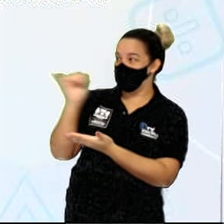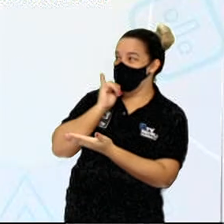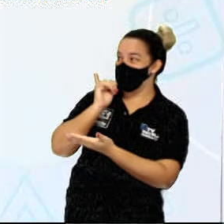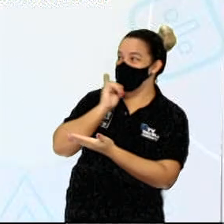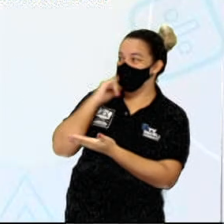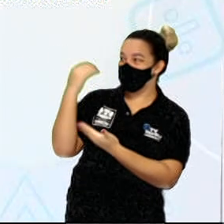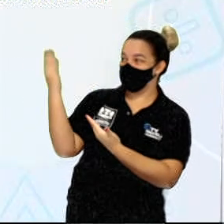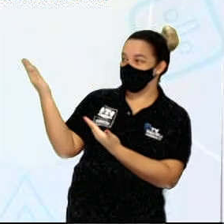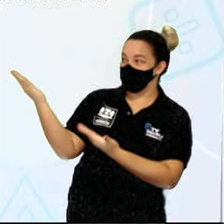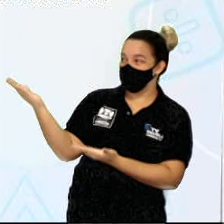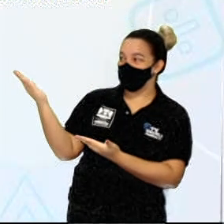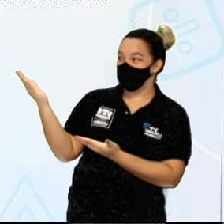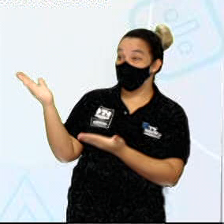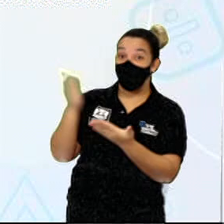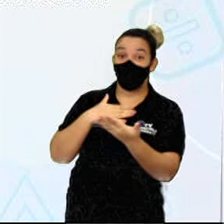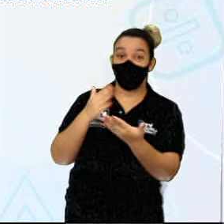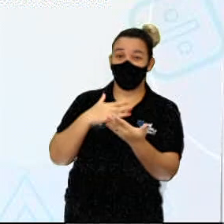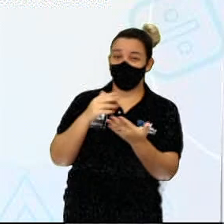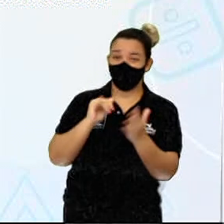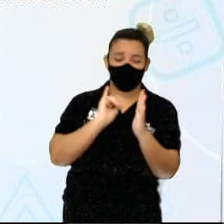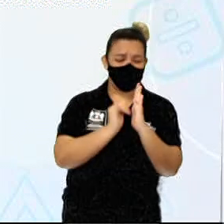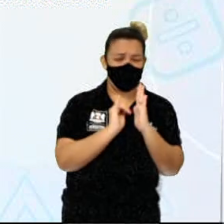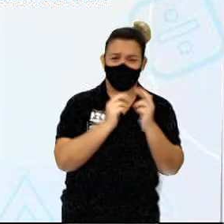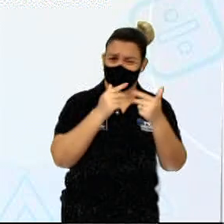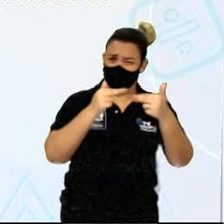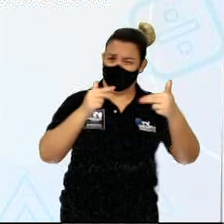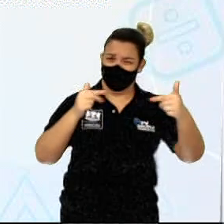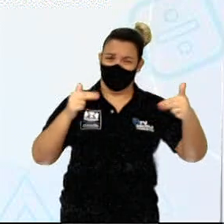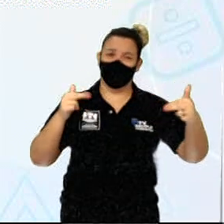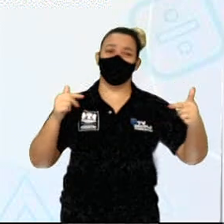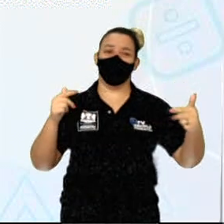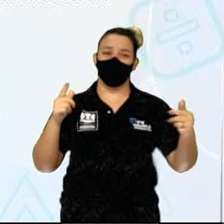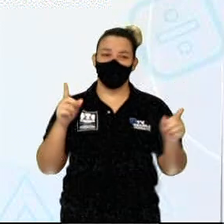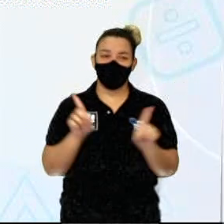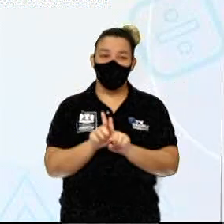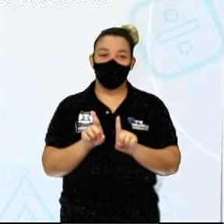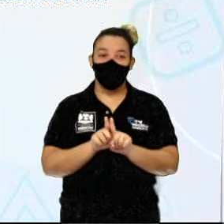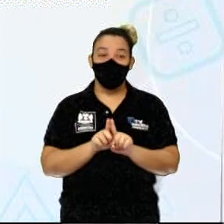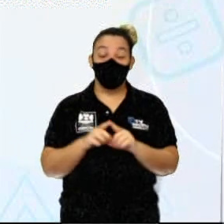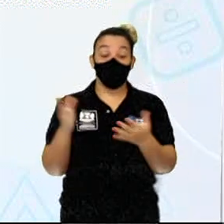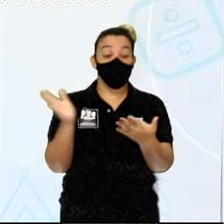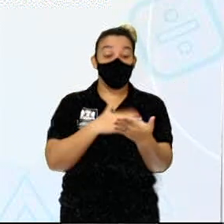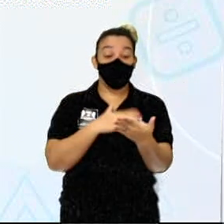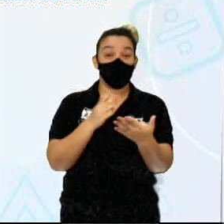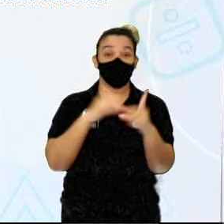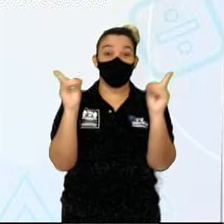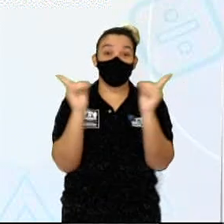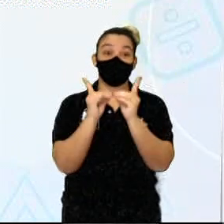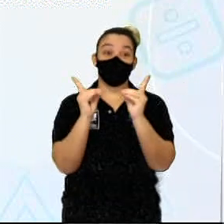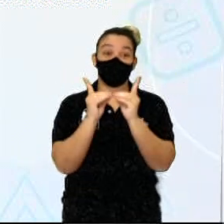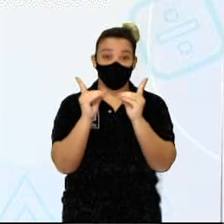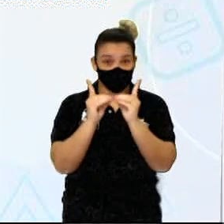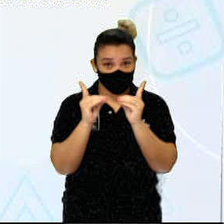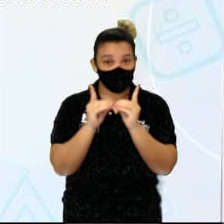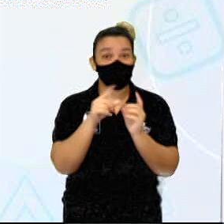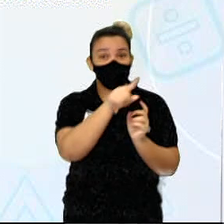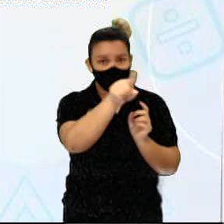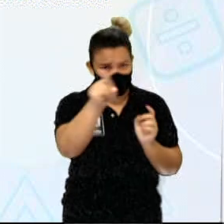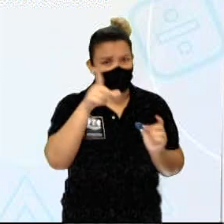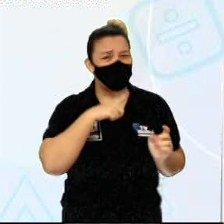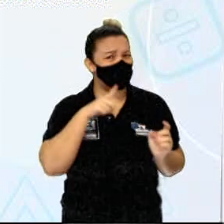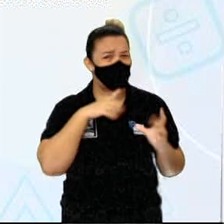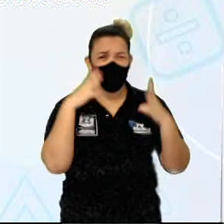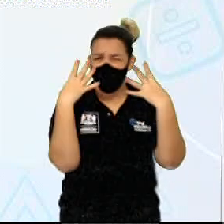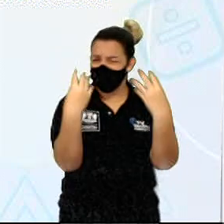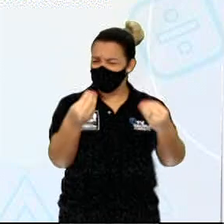livro cheio de fábulas, é um livro de fábulas. Mas nós encontramos também nos livros didáticos. Os livros de vocês estão carregados